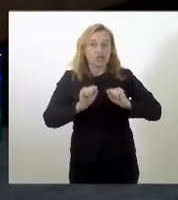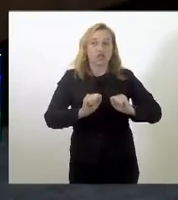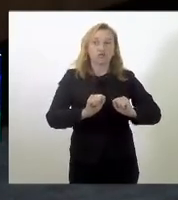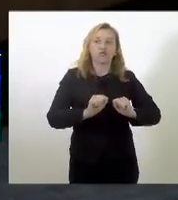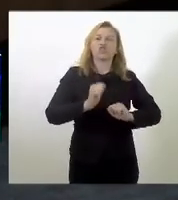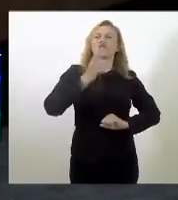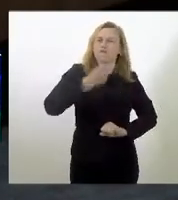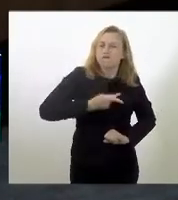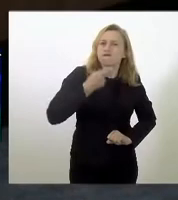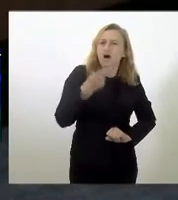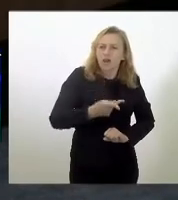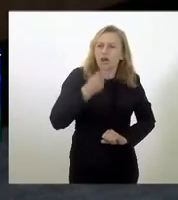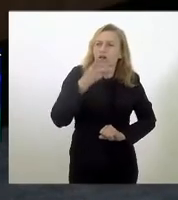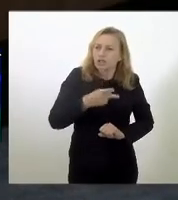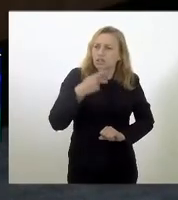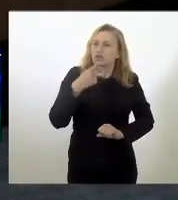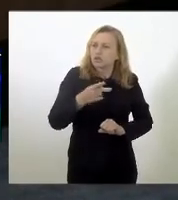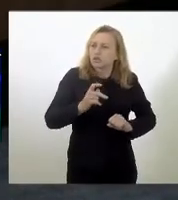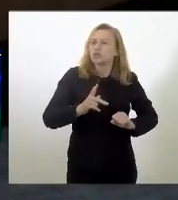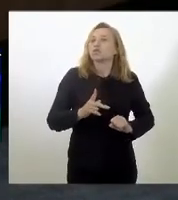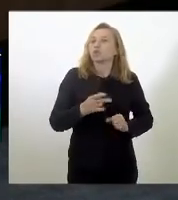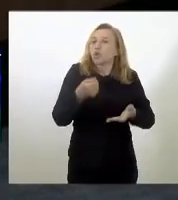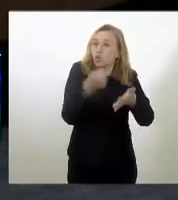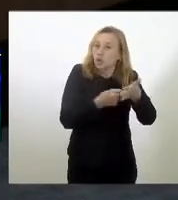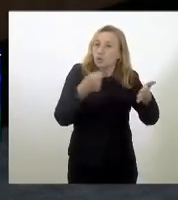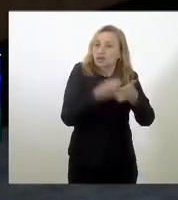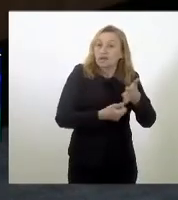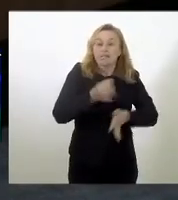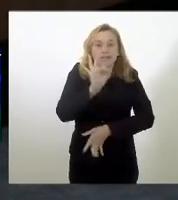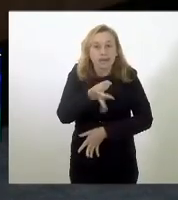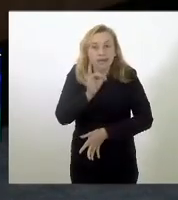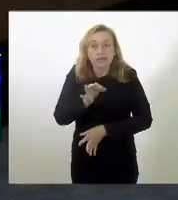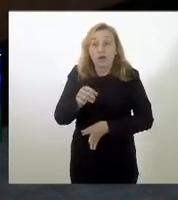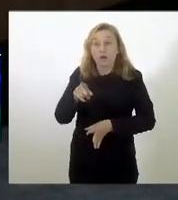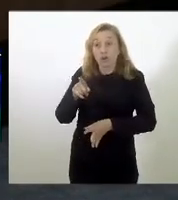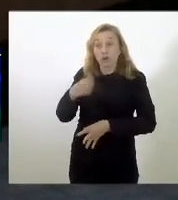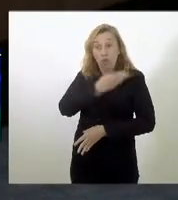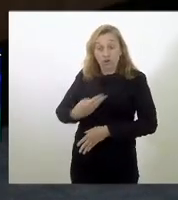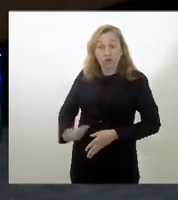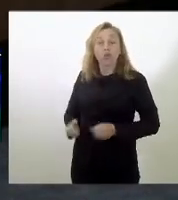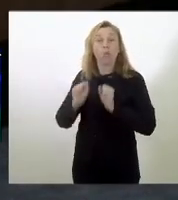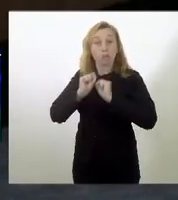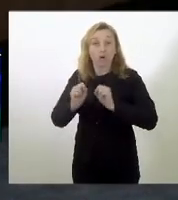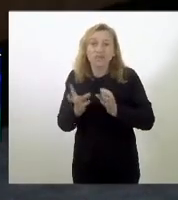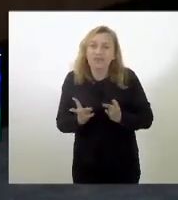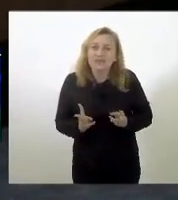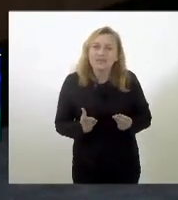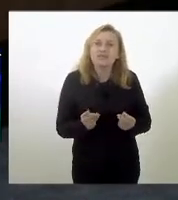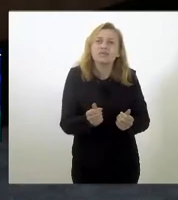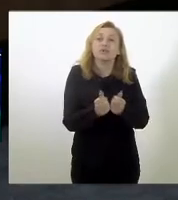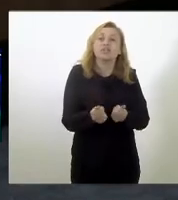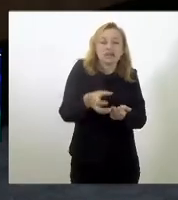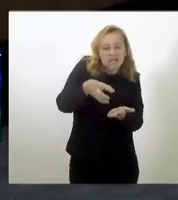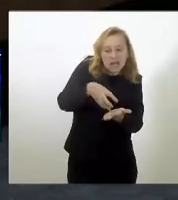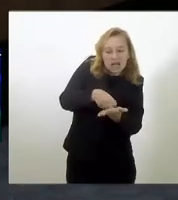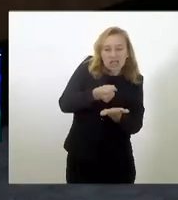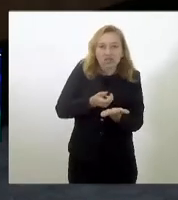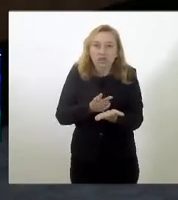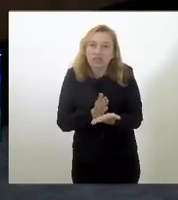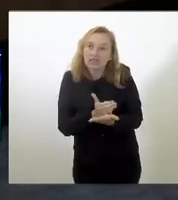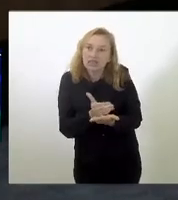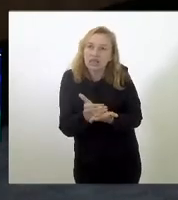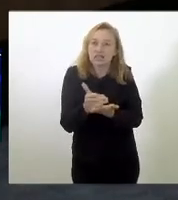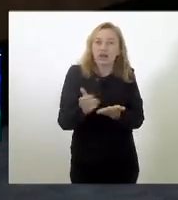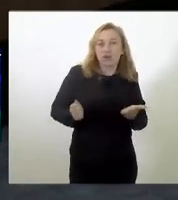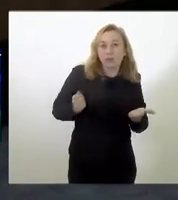nessa tecla constantemente para que ele possa se sensibilizar e, de fato, iniciar o cadastramento e o